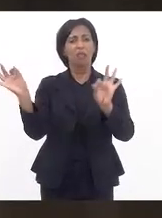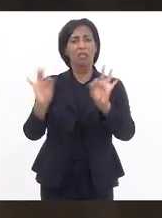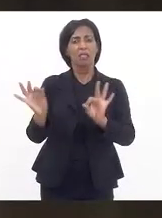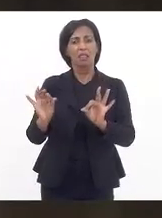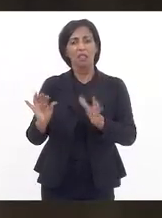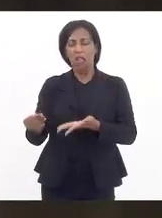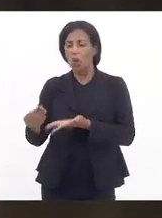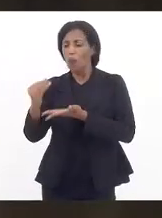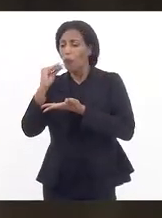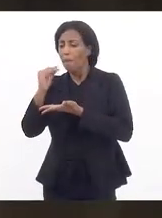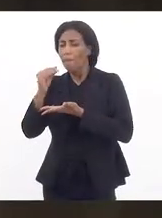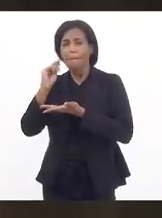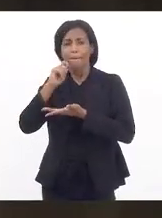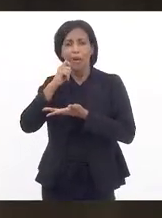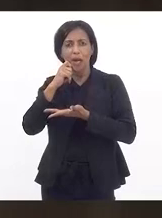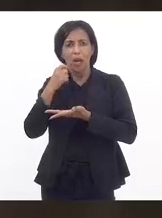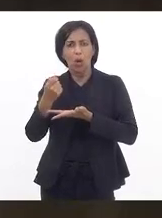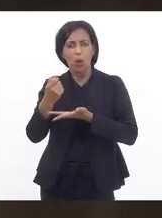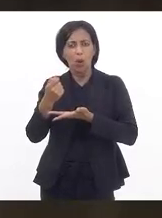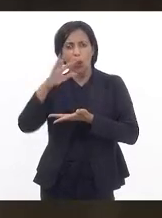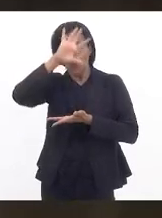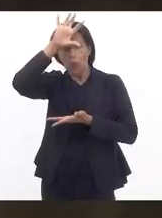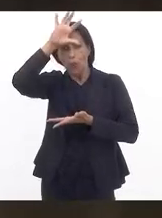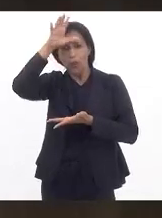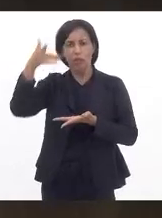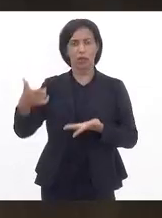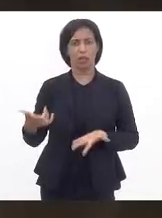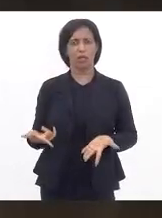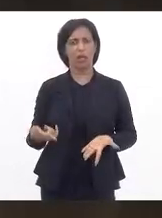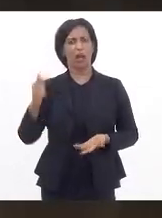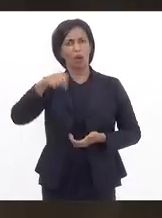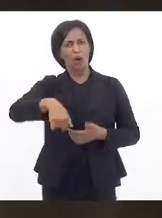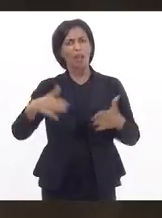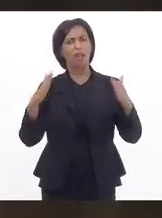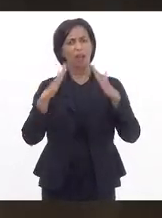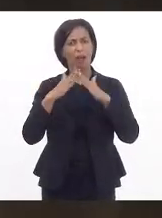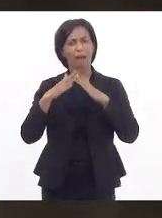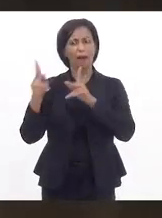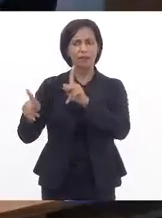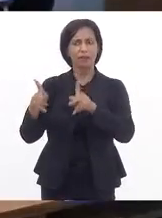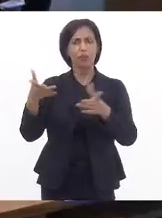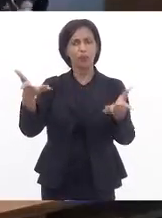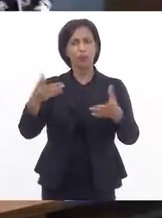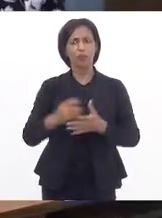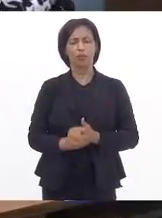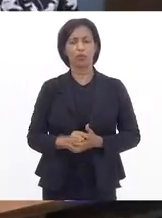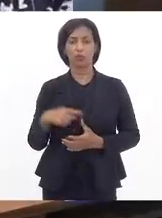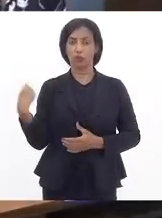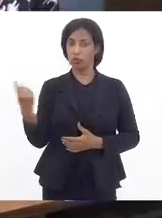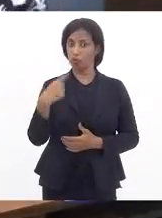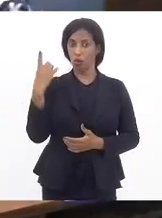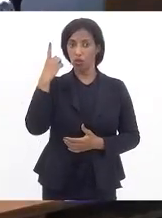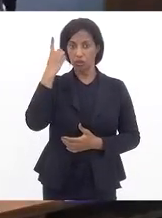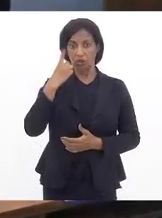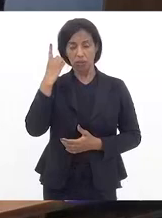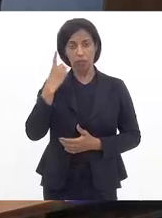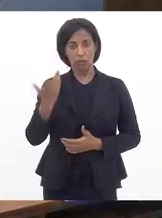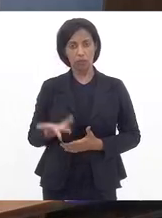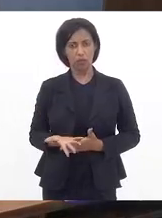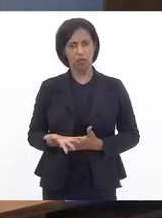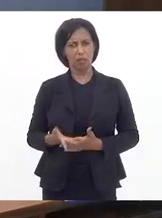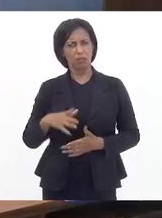ninguém comendo um pãozinho com mortadela agora é gente mas só que a casa do Povo nós Deputado conservador